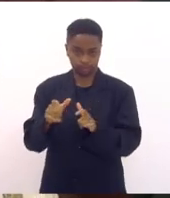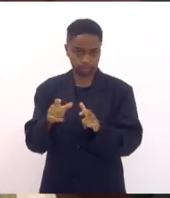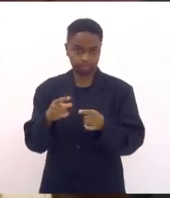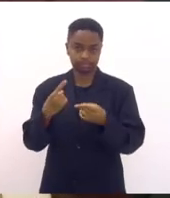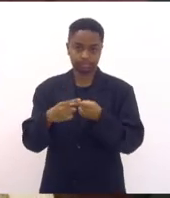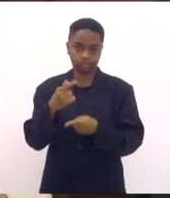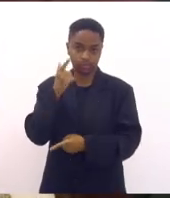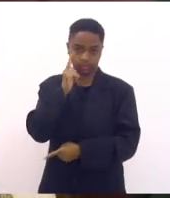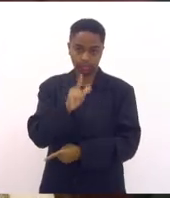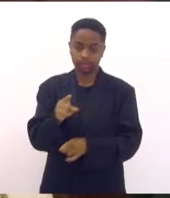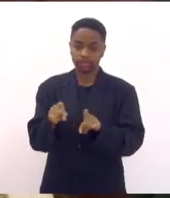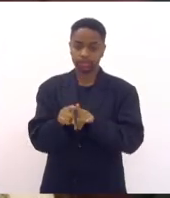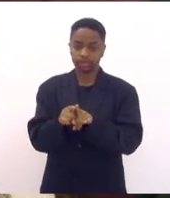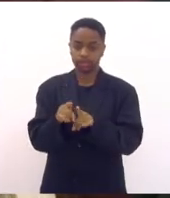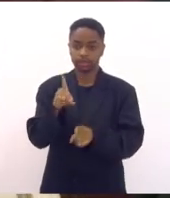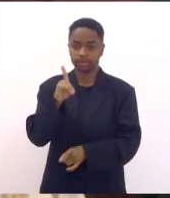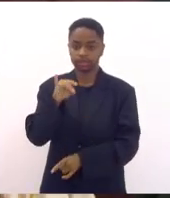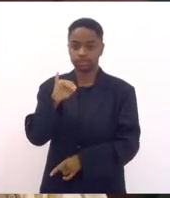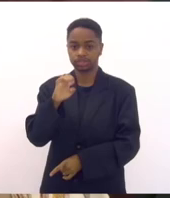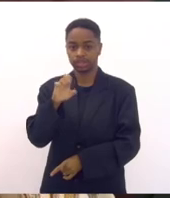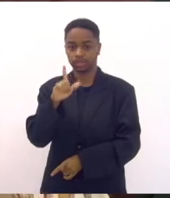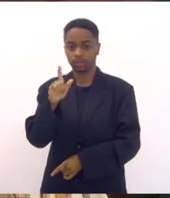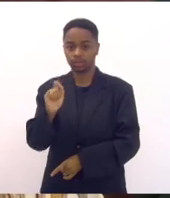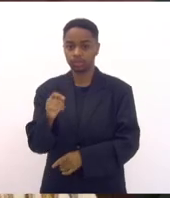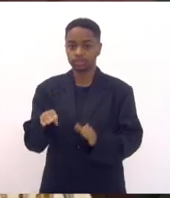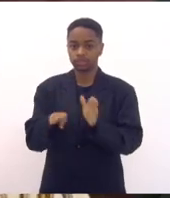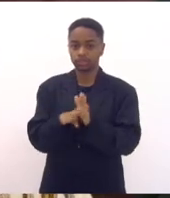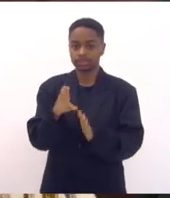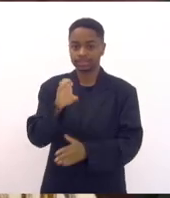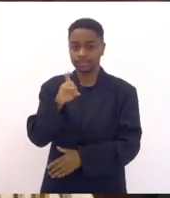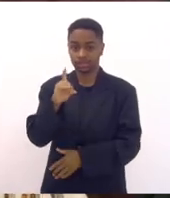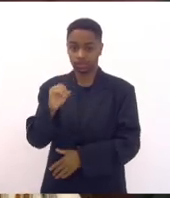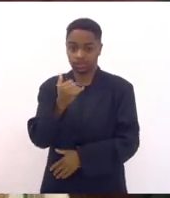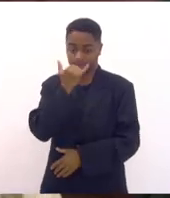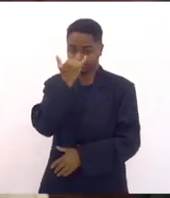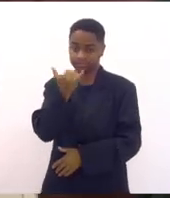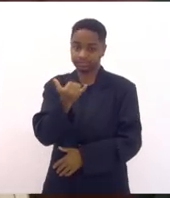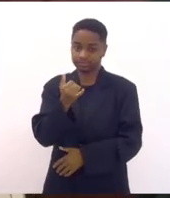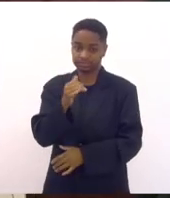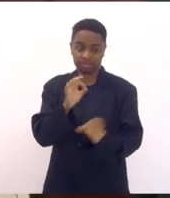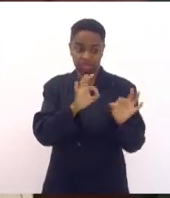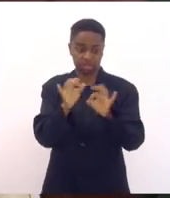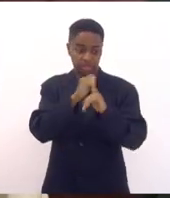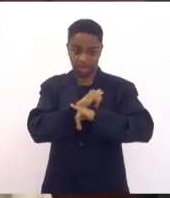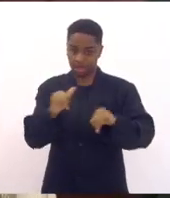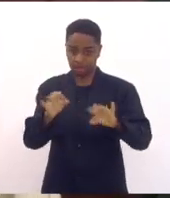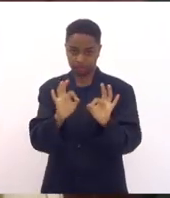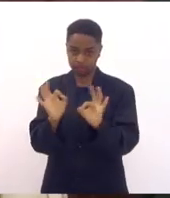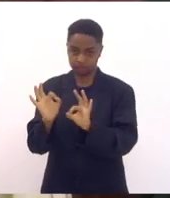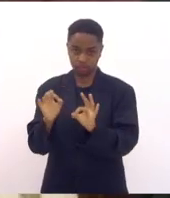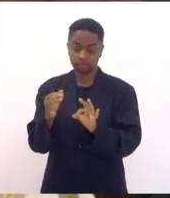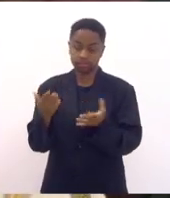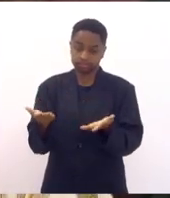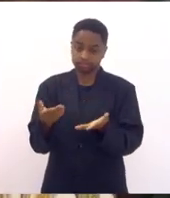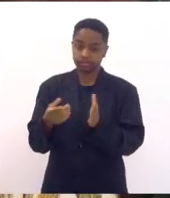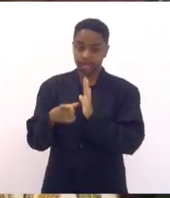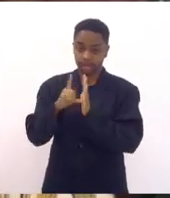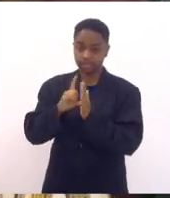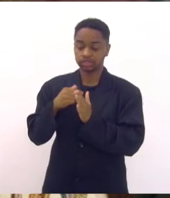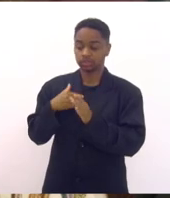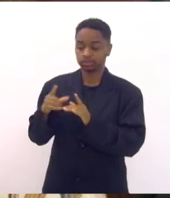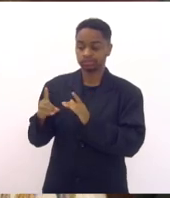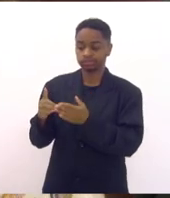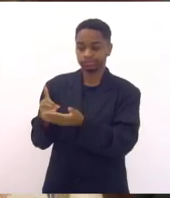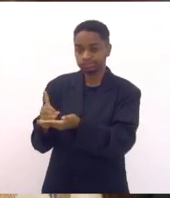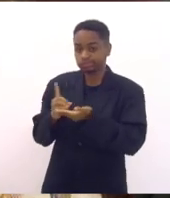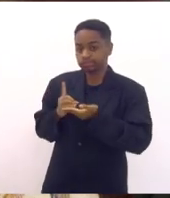o Diego deu azar de chegar cedo chegou mais cedo ninguém avisou a ele peguei ele logo antes para resolver esse